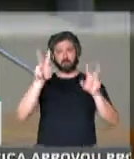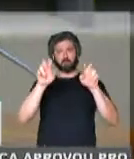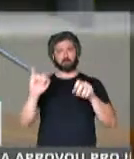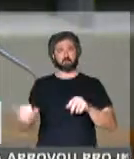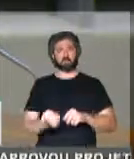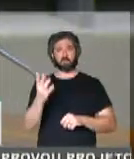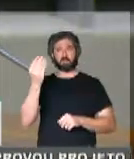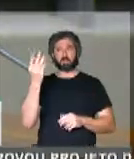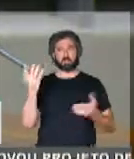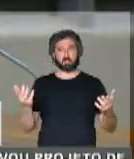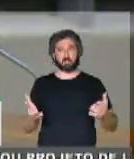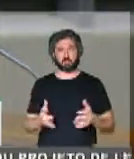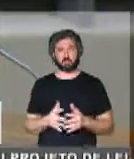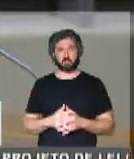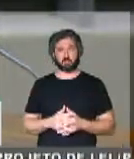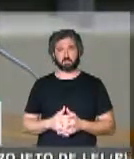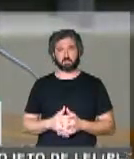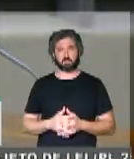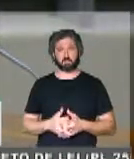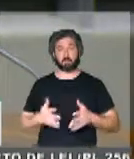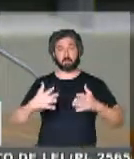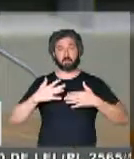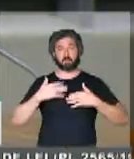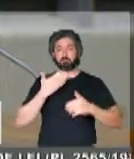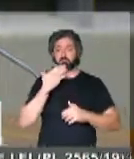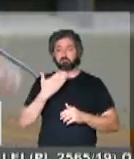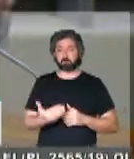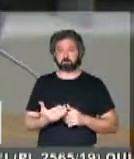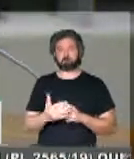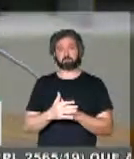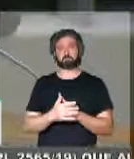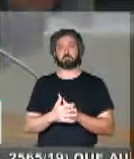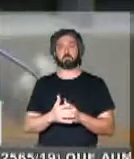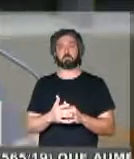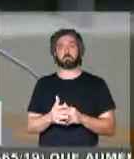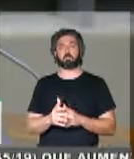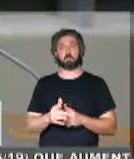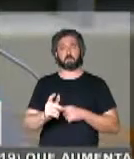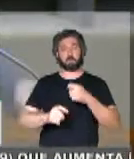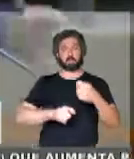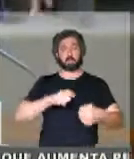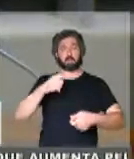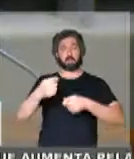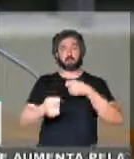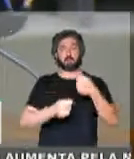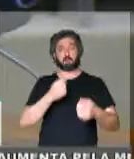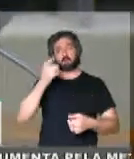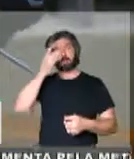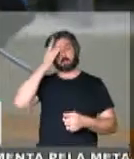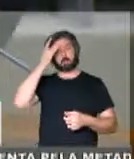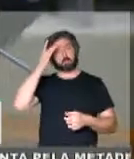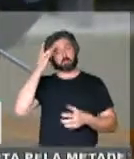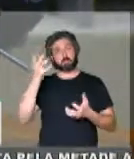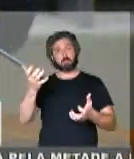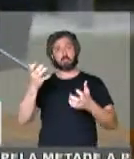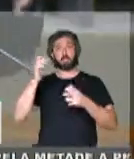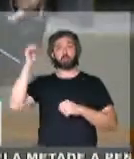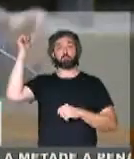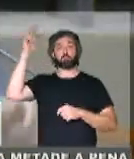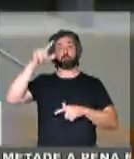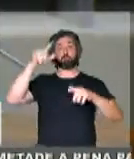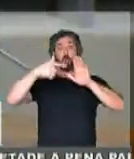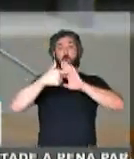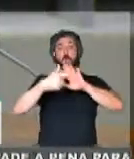tão importante como esse. Fica aqui o meu apelo àqueles que querem que a luz do sol brilhe